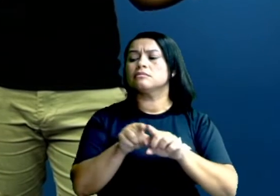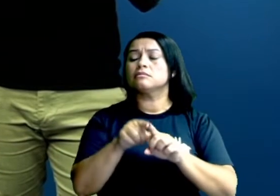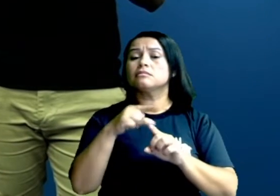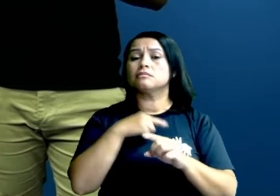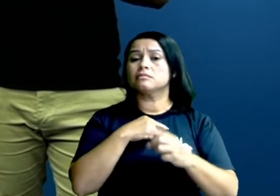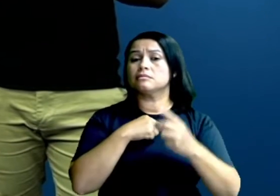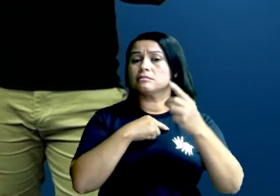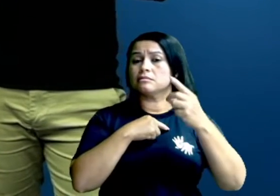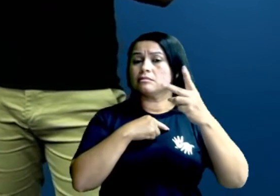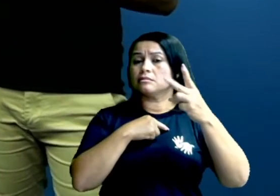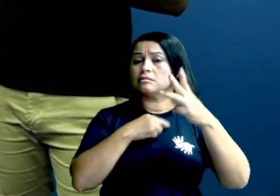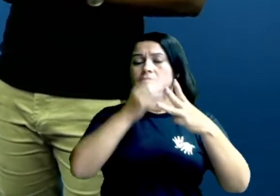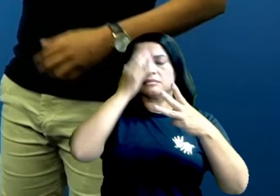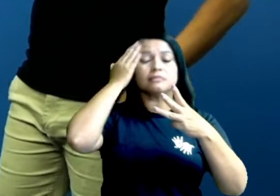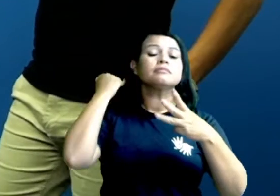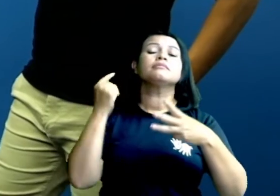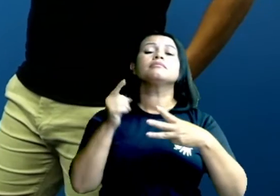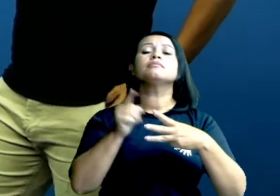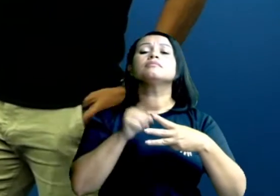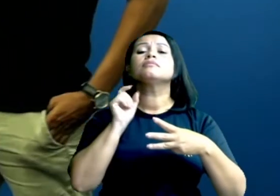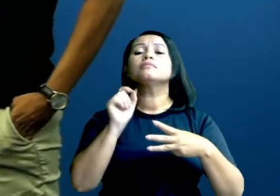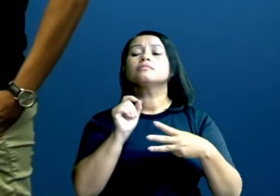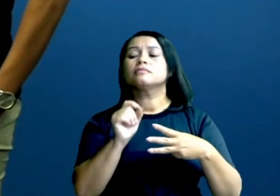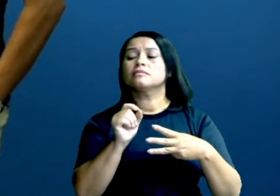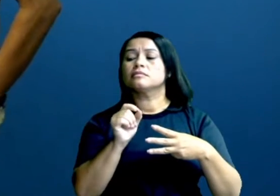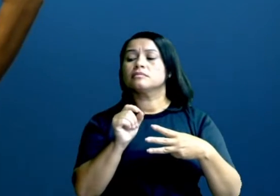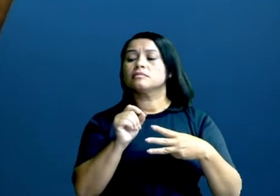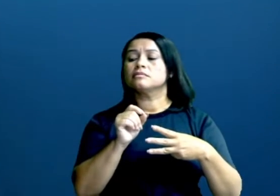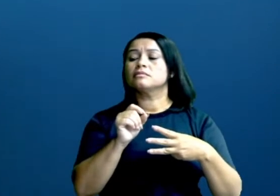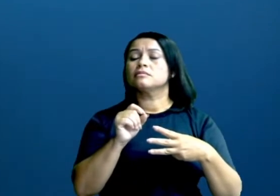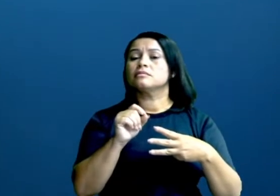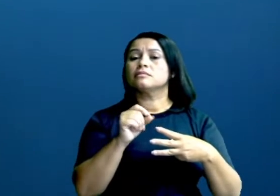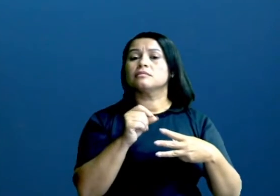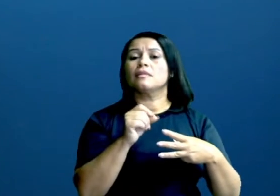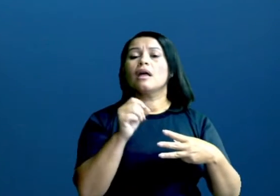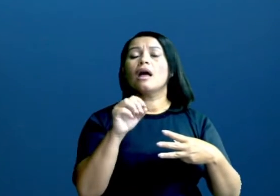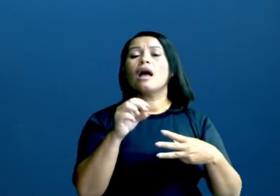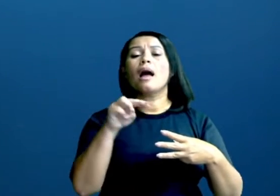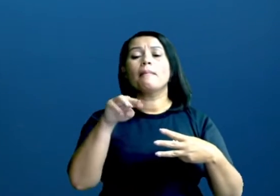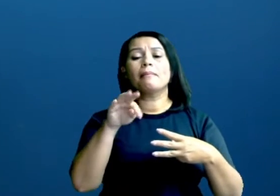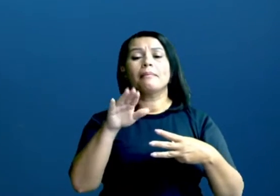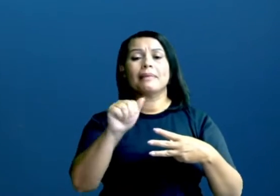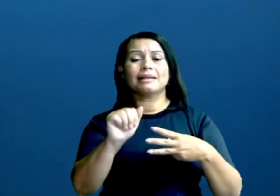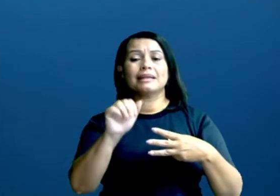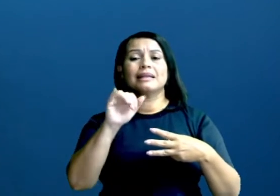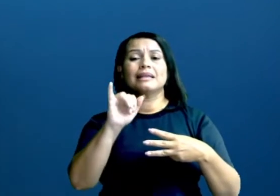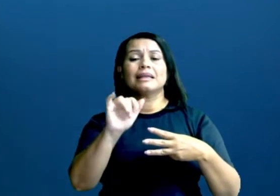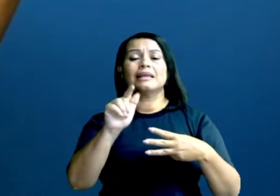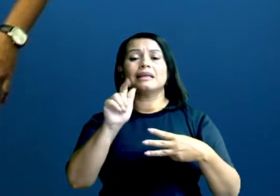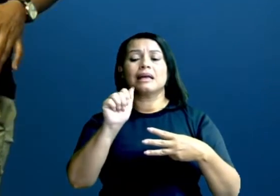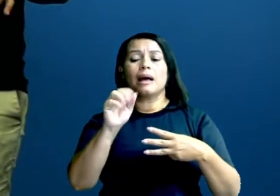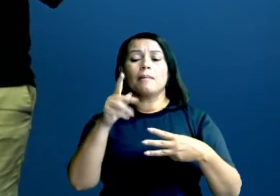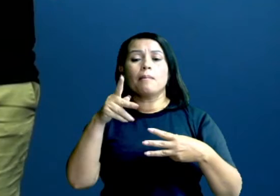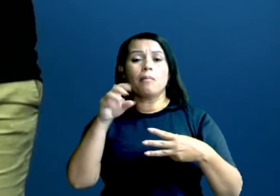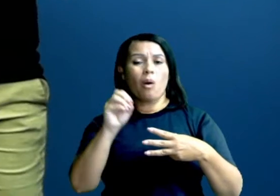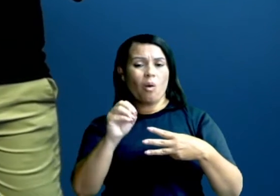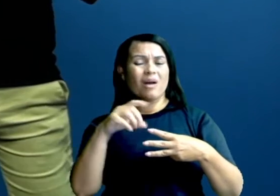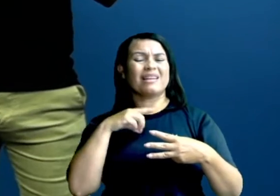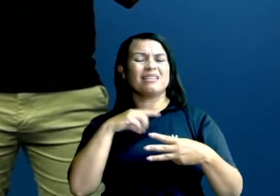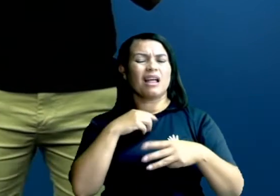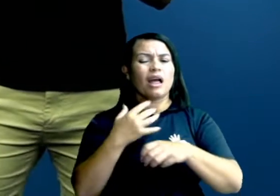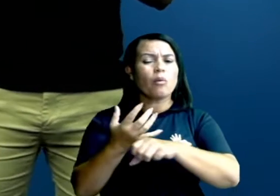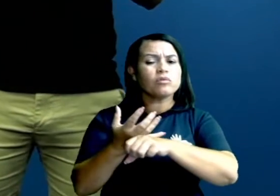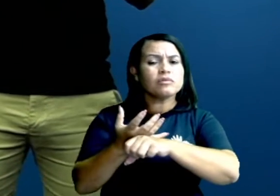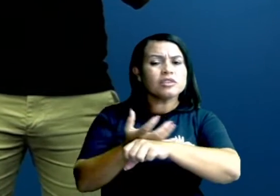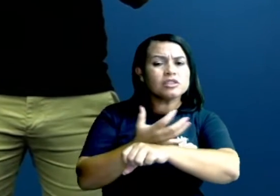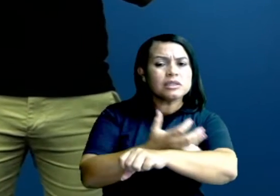3 subtipos, tá? Que seria basicamente a mata de igapó, que seria a vegetação que se desenvolve bem próximos